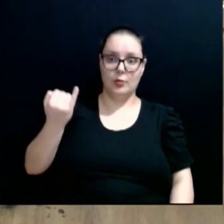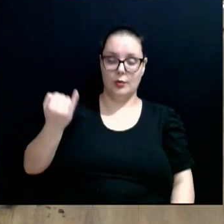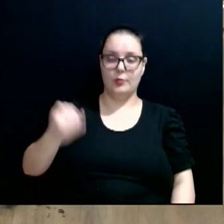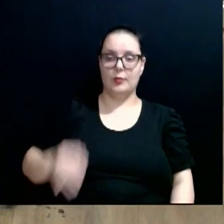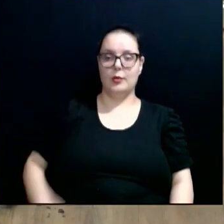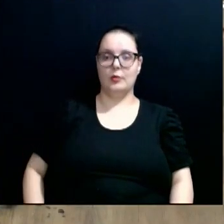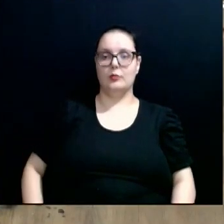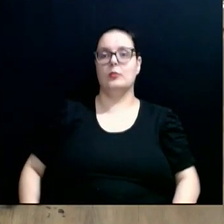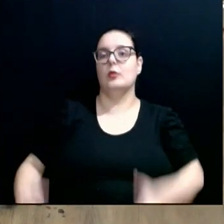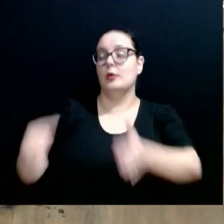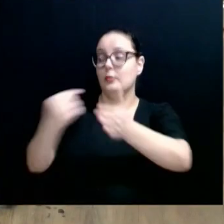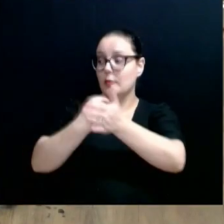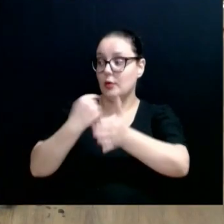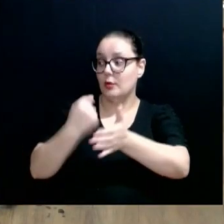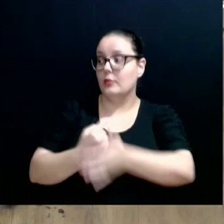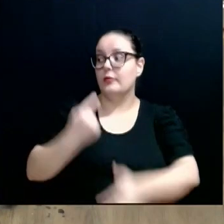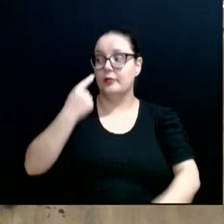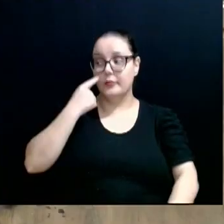viu, Eduardo?